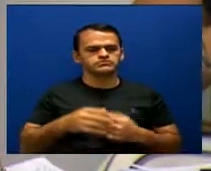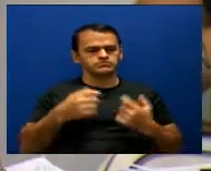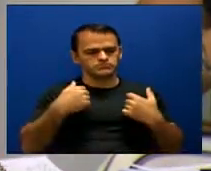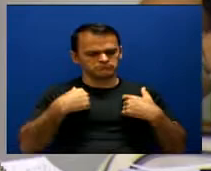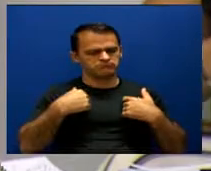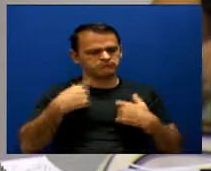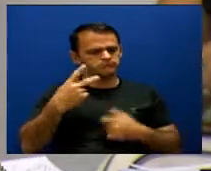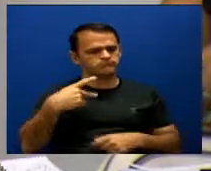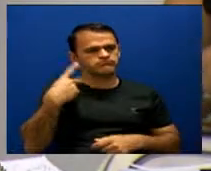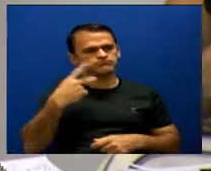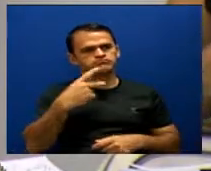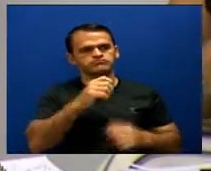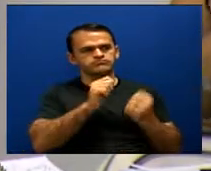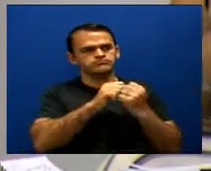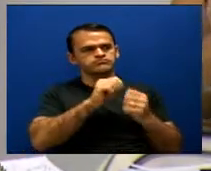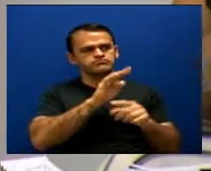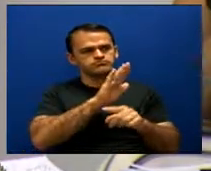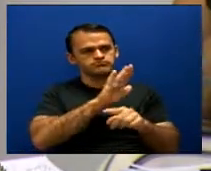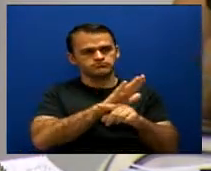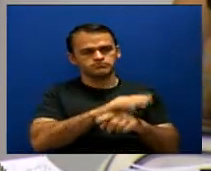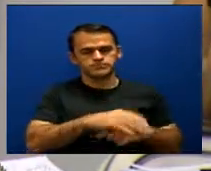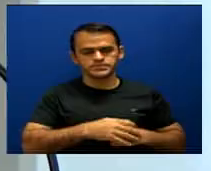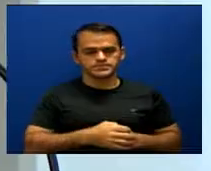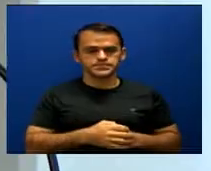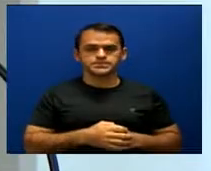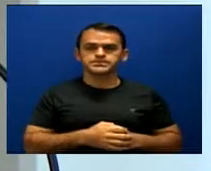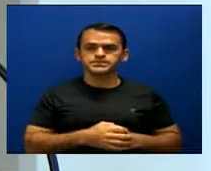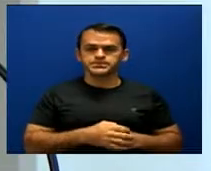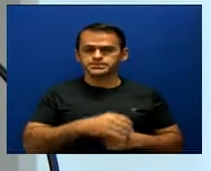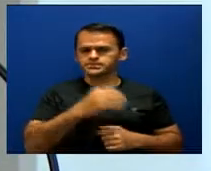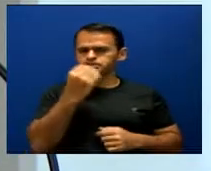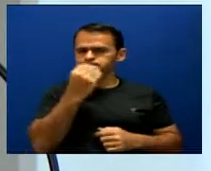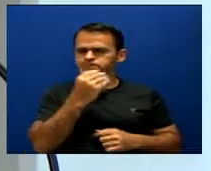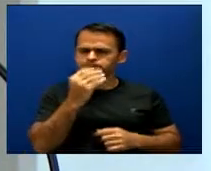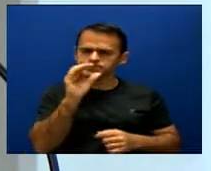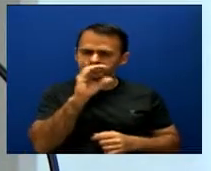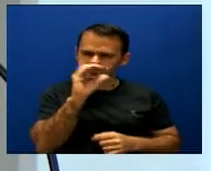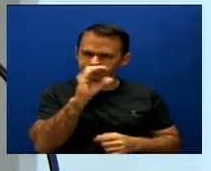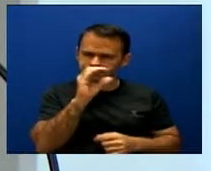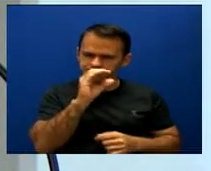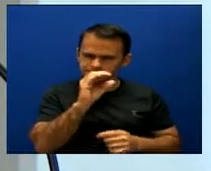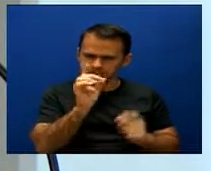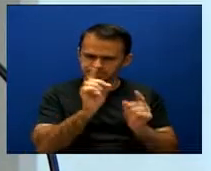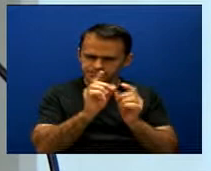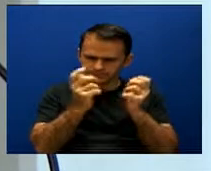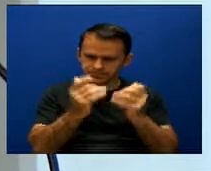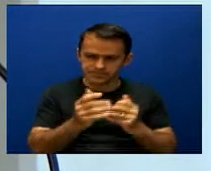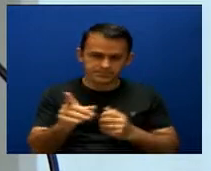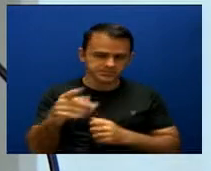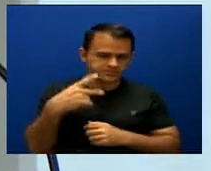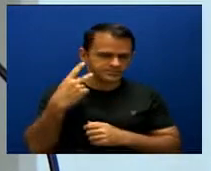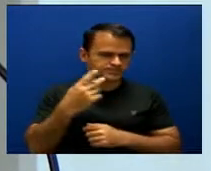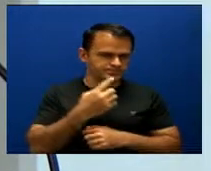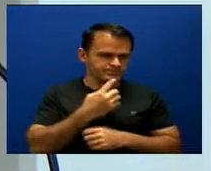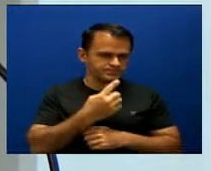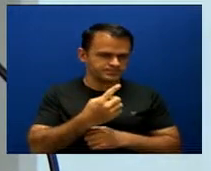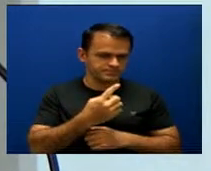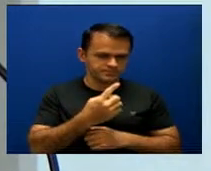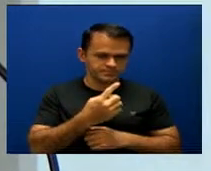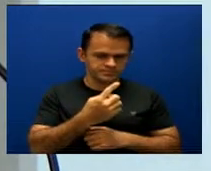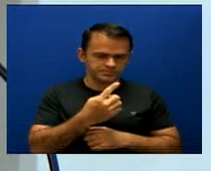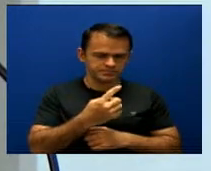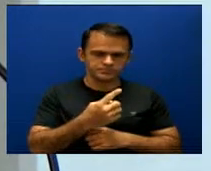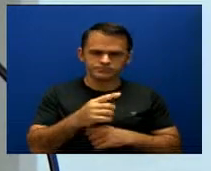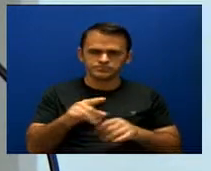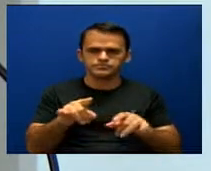vereador. E boa sorte mesmo. Sim, eu só quero aproveitar rapidamente isso que o nobre vereador falou sobre